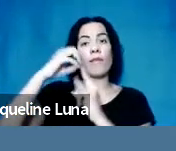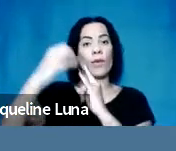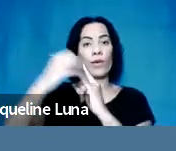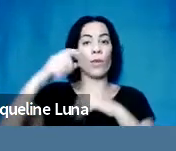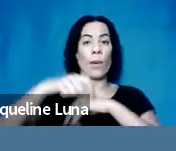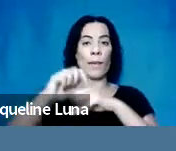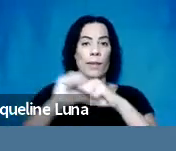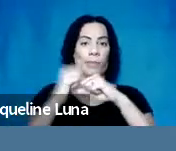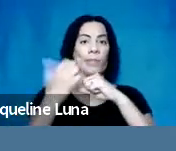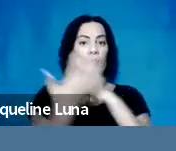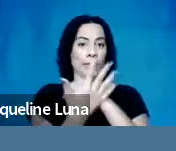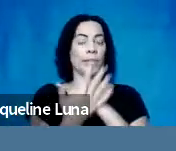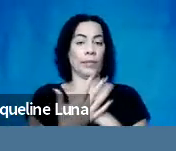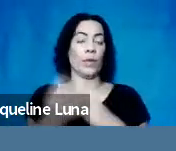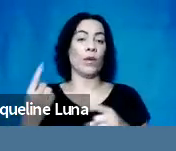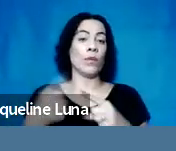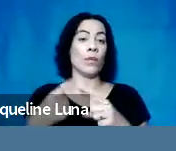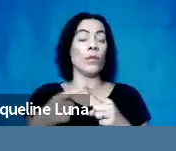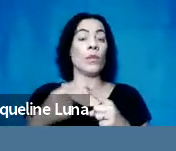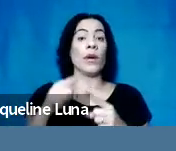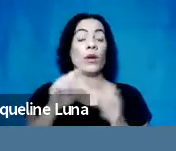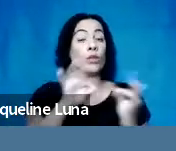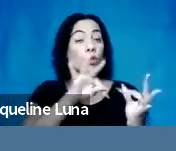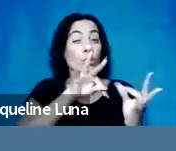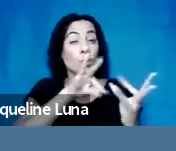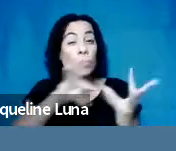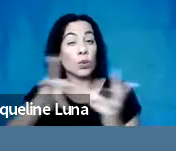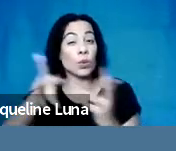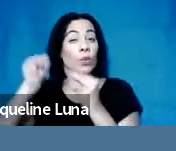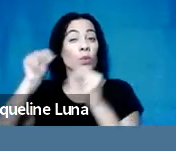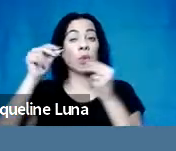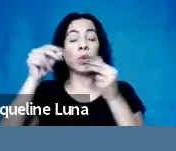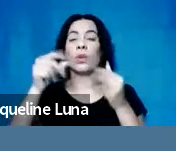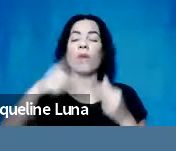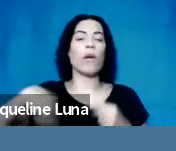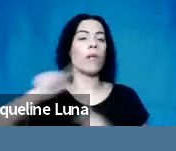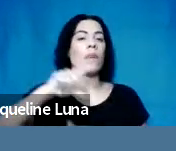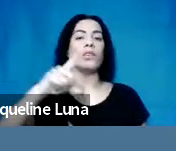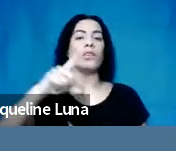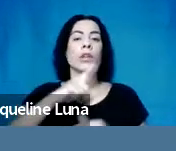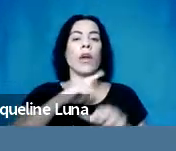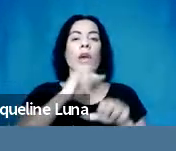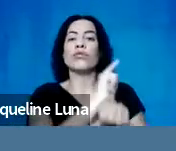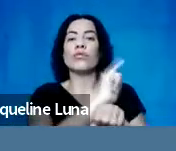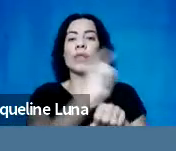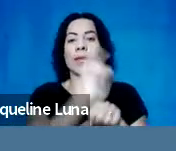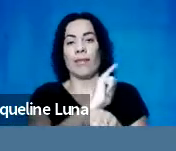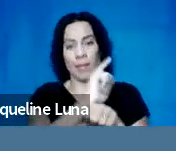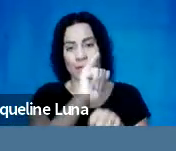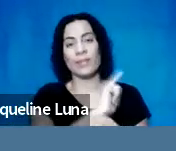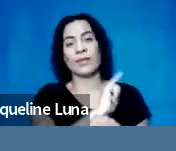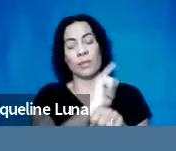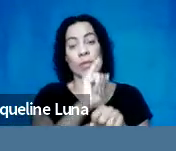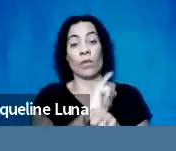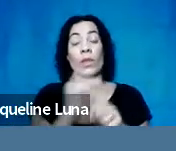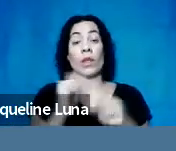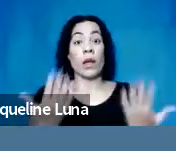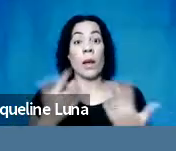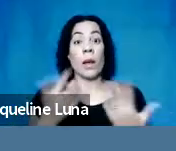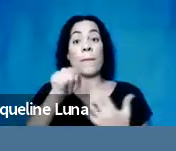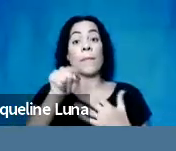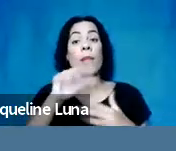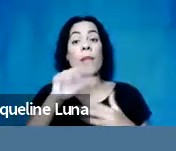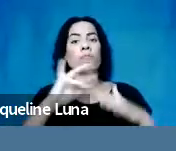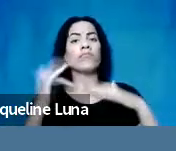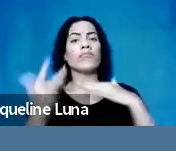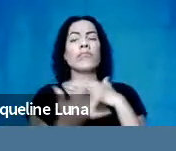Porque foram... todas essas dimensões a gente tem estratégias, né? E para as redes